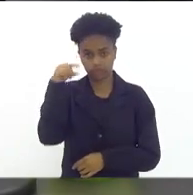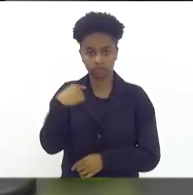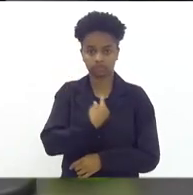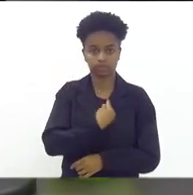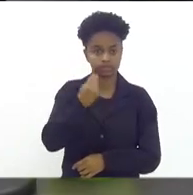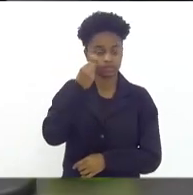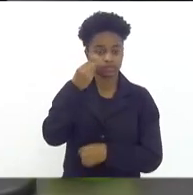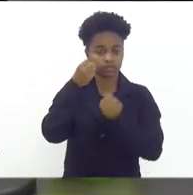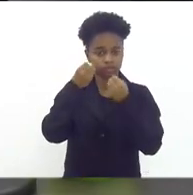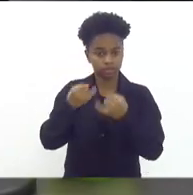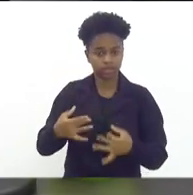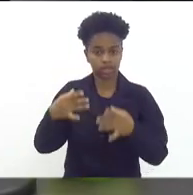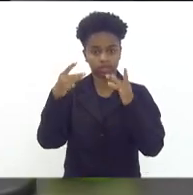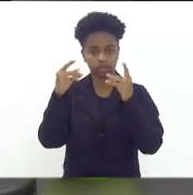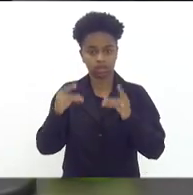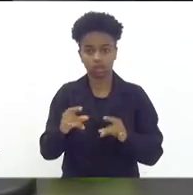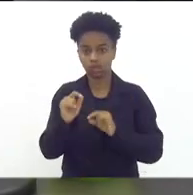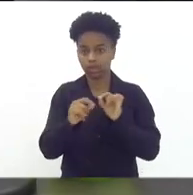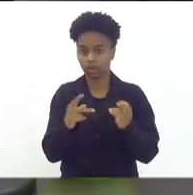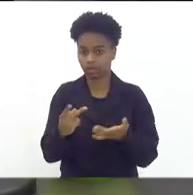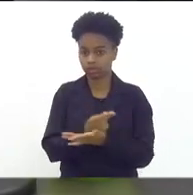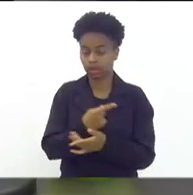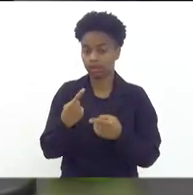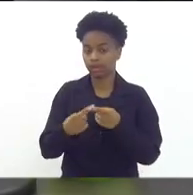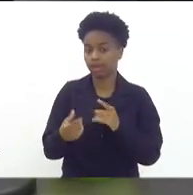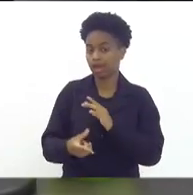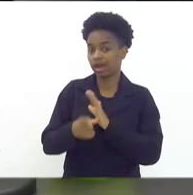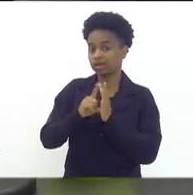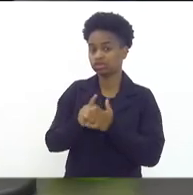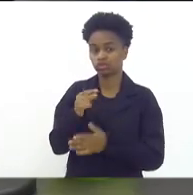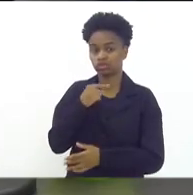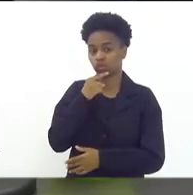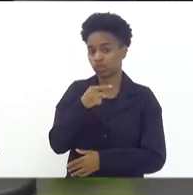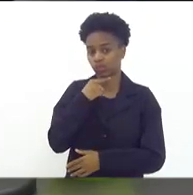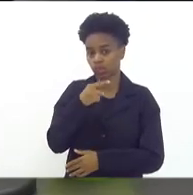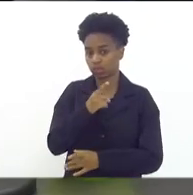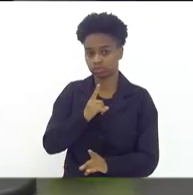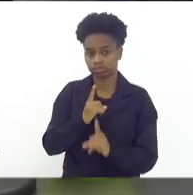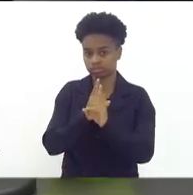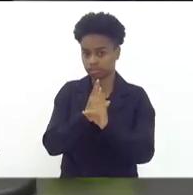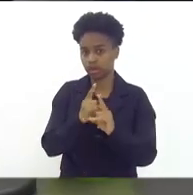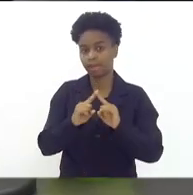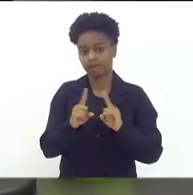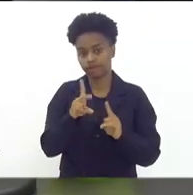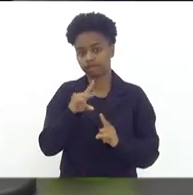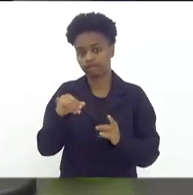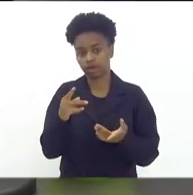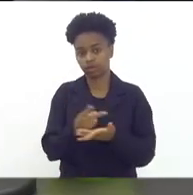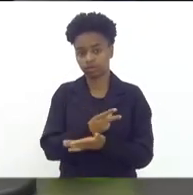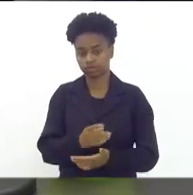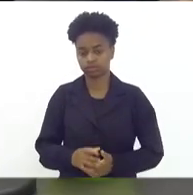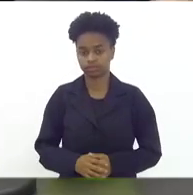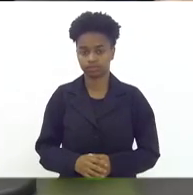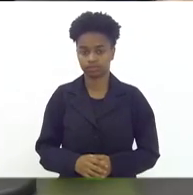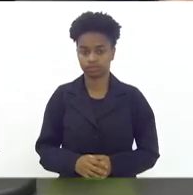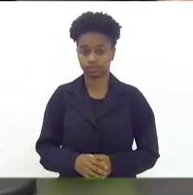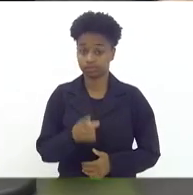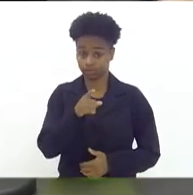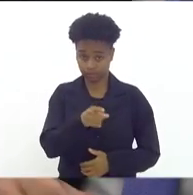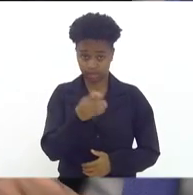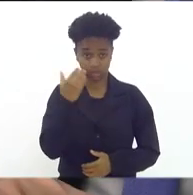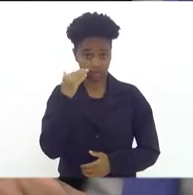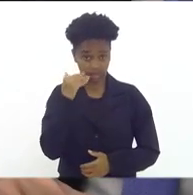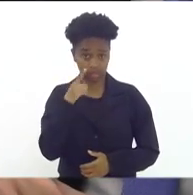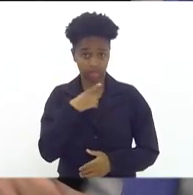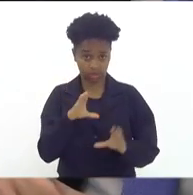concretamente o que tá acontecendo a gente não tava conseguindo esse esse encontro mas isso vai acontecer então vossa excelência entende que